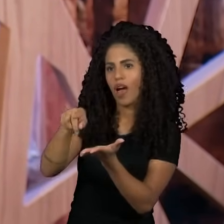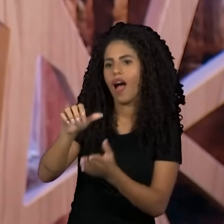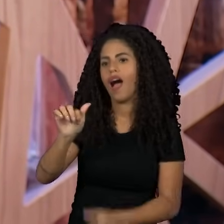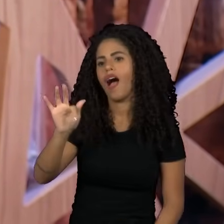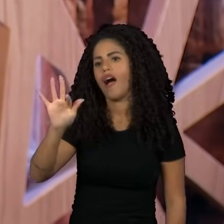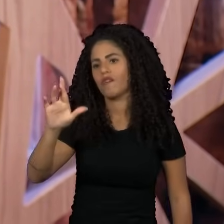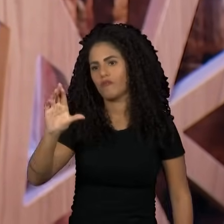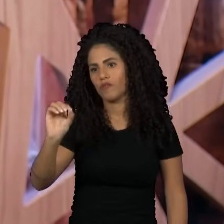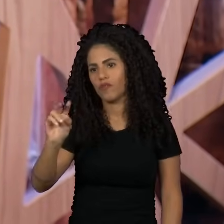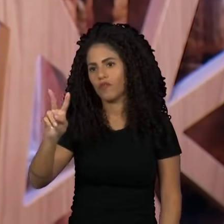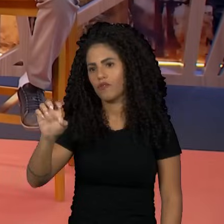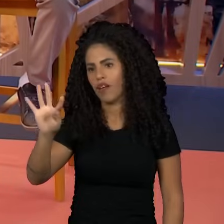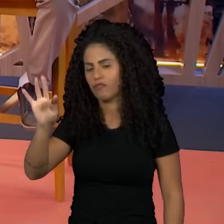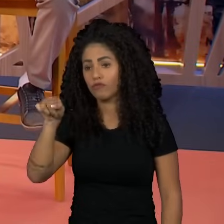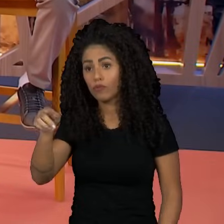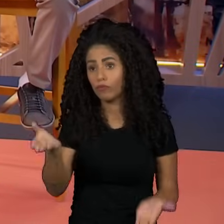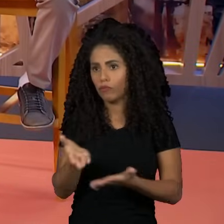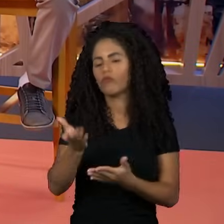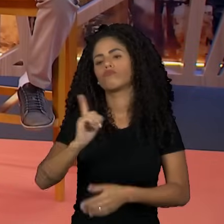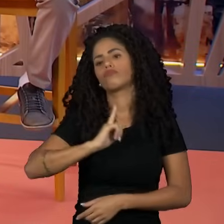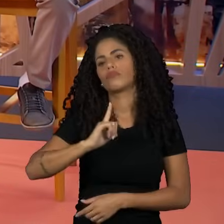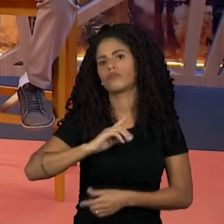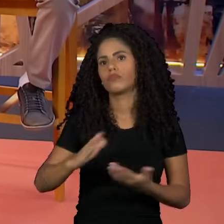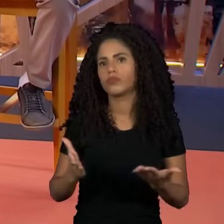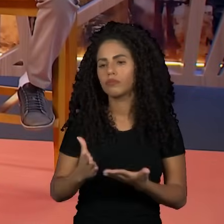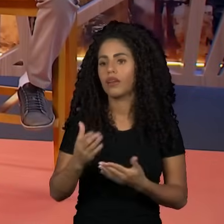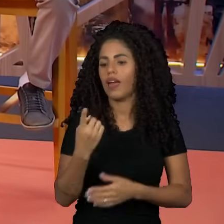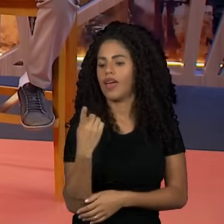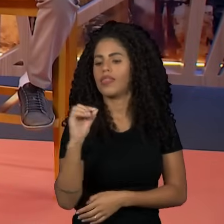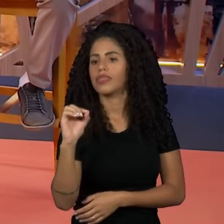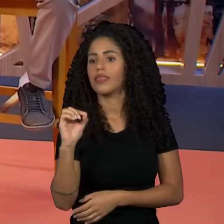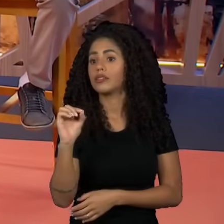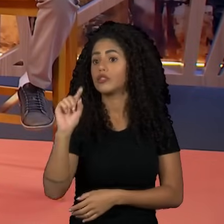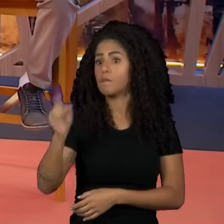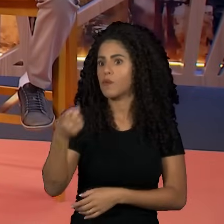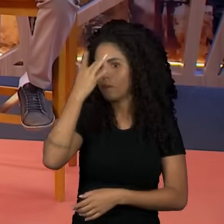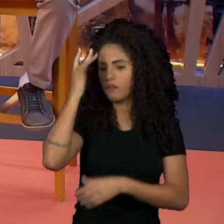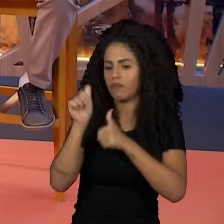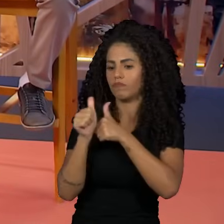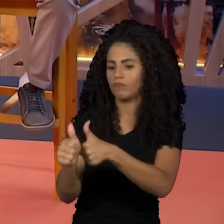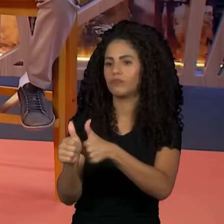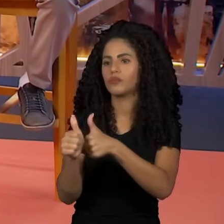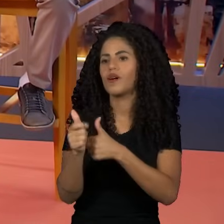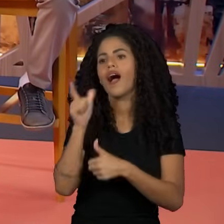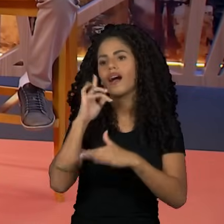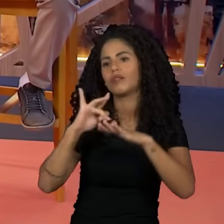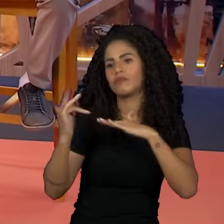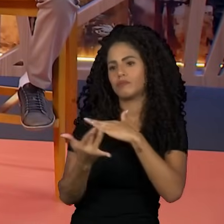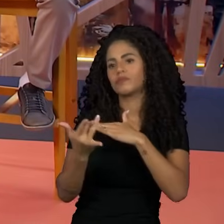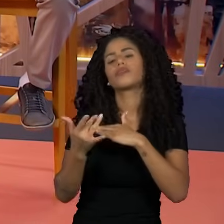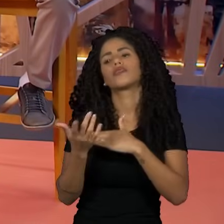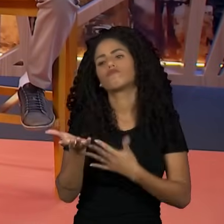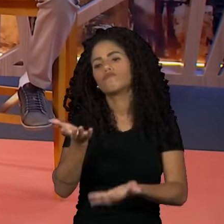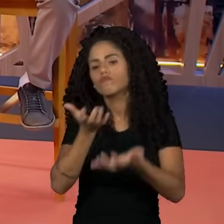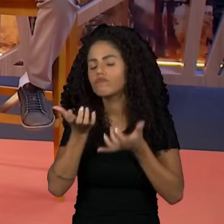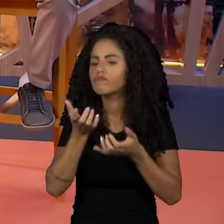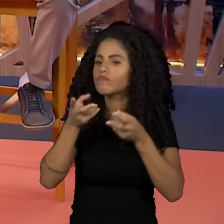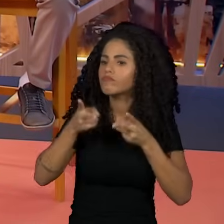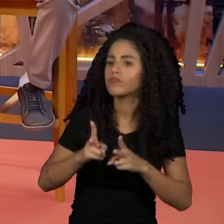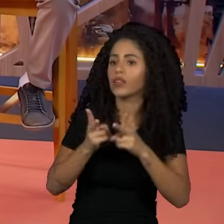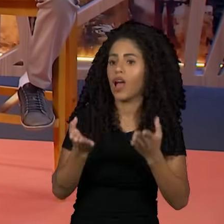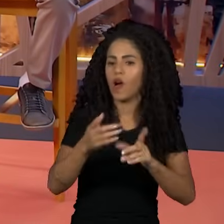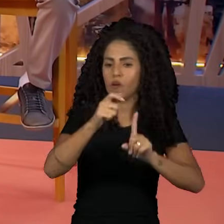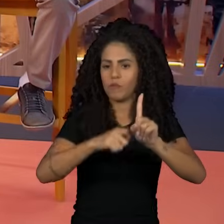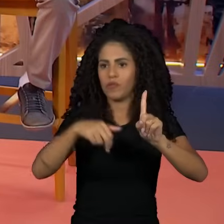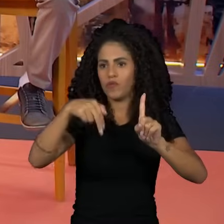a gente tem nas redes sociais, a gente tem mais de 10 mil seguidores, né? A gente procura fazer isso. E, assim, até agora, em